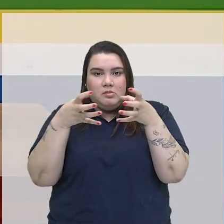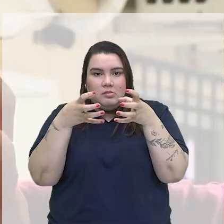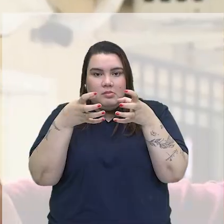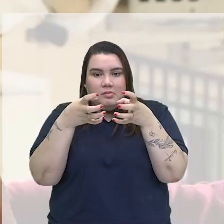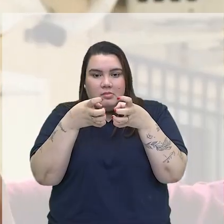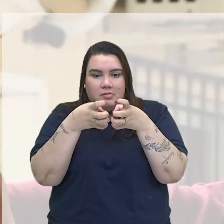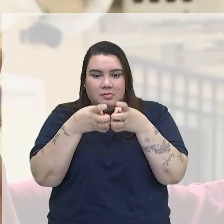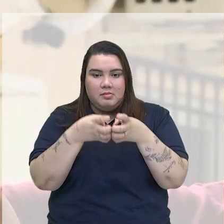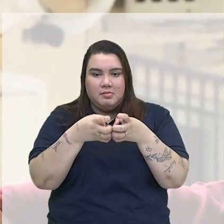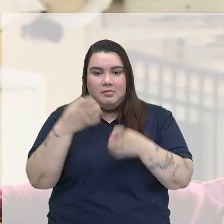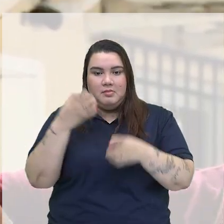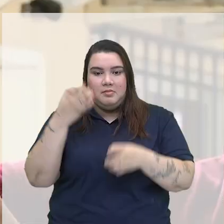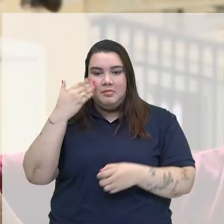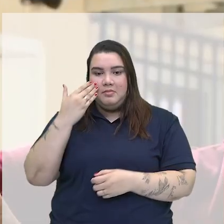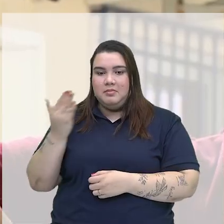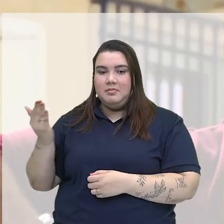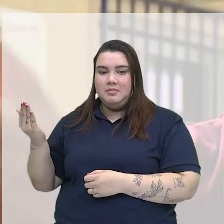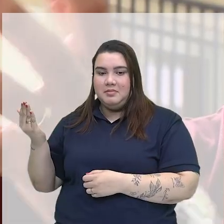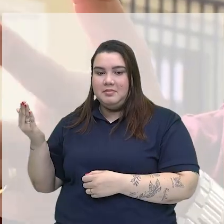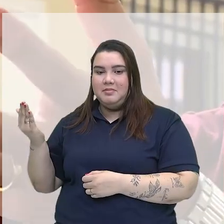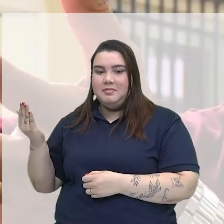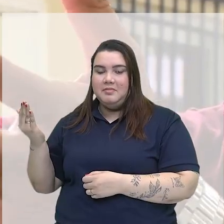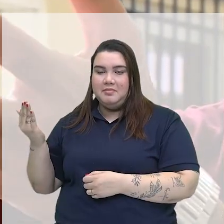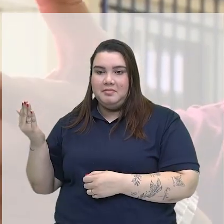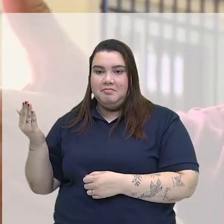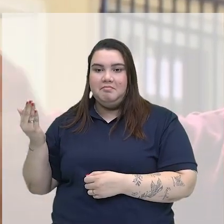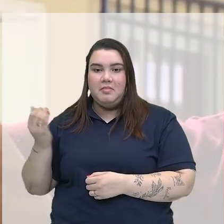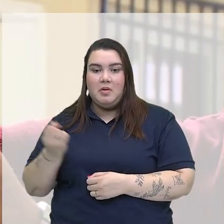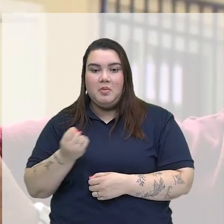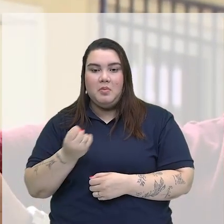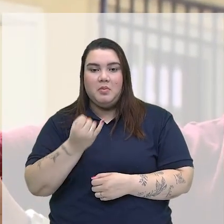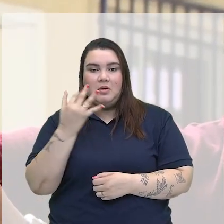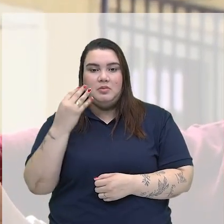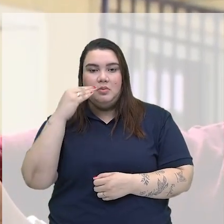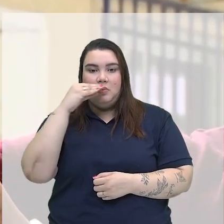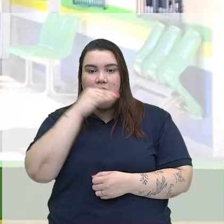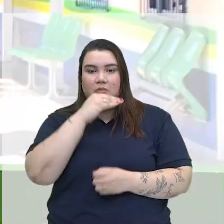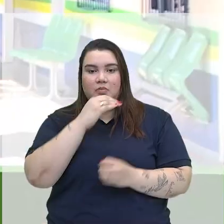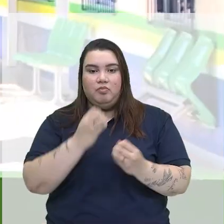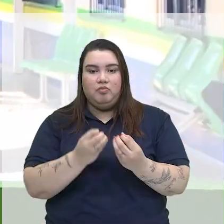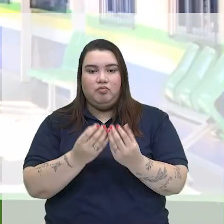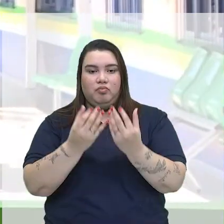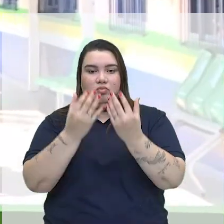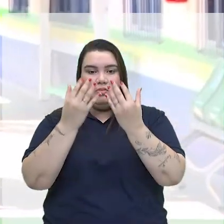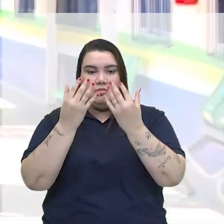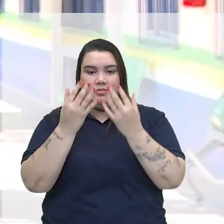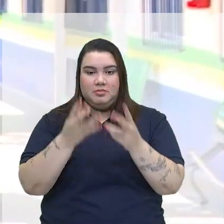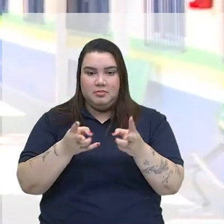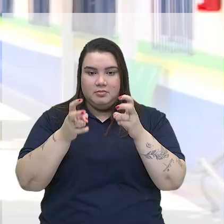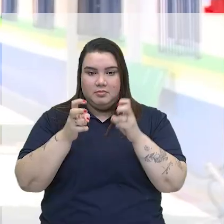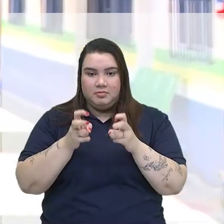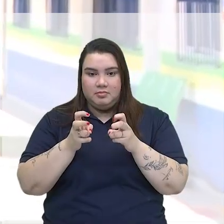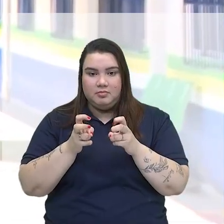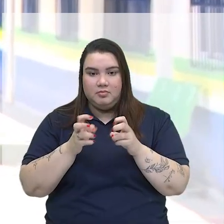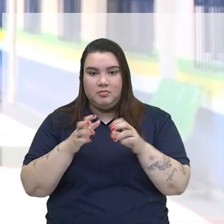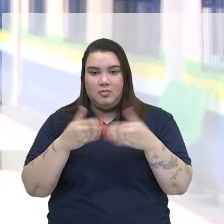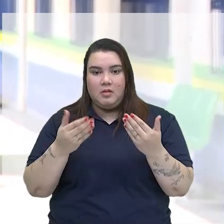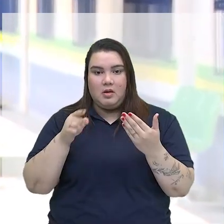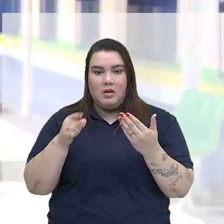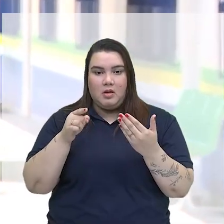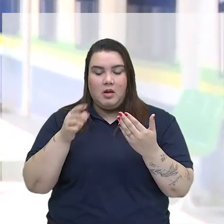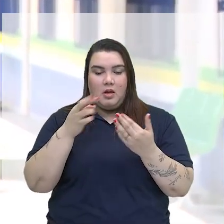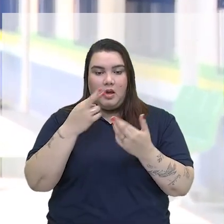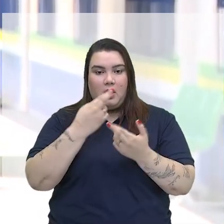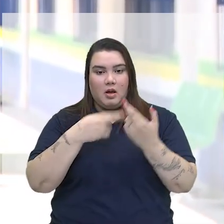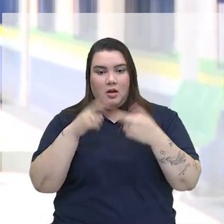se distorcendo perante a quantidade de calor que está sendo liberada aqui, ó. Então, além dessa reação